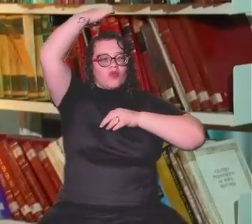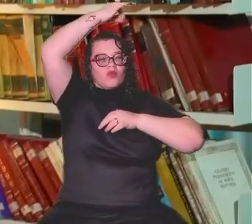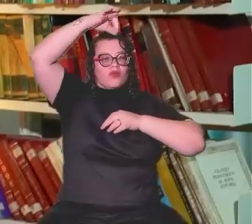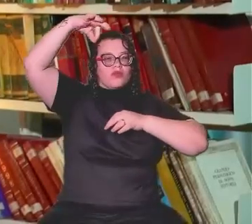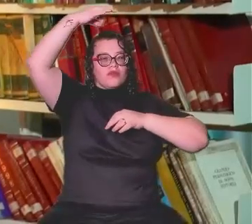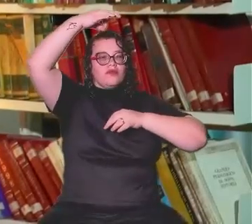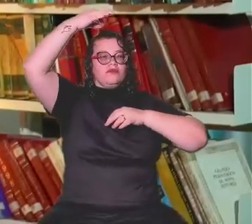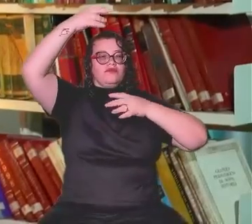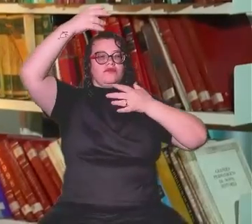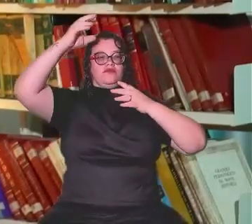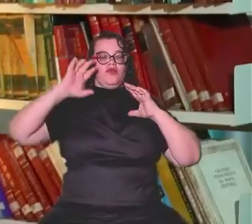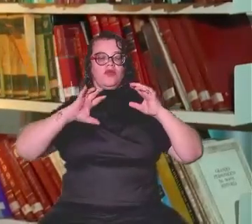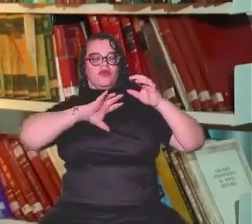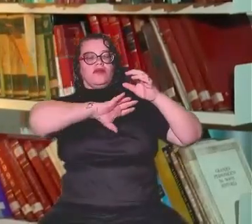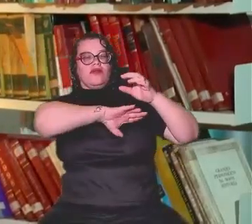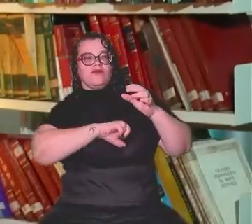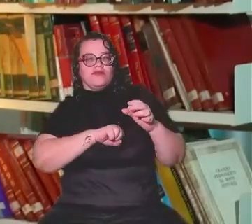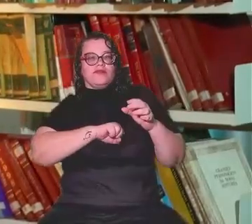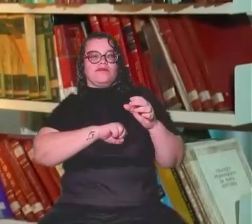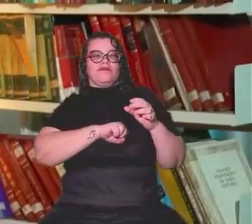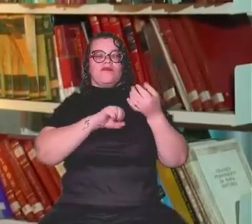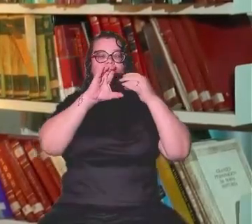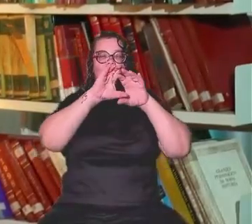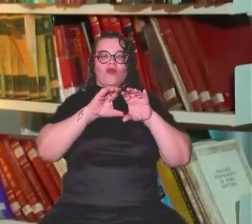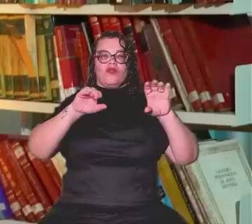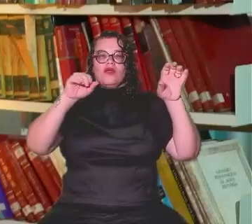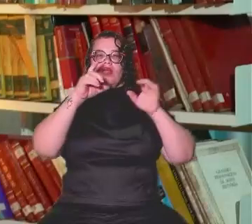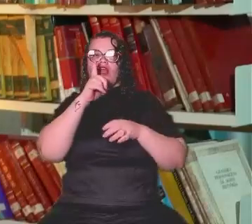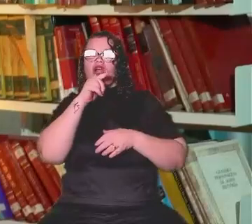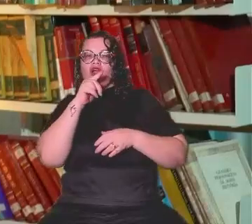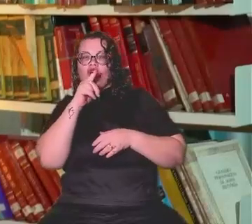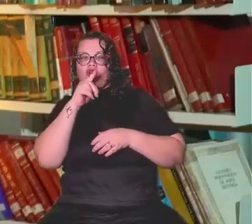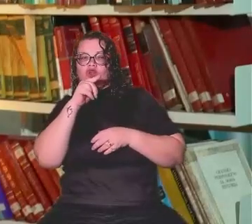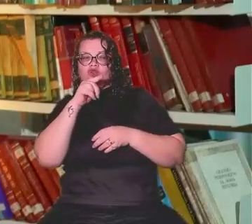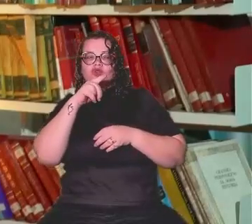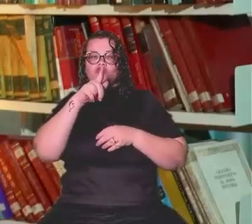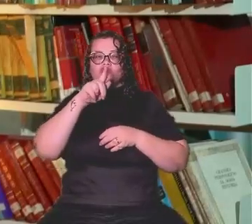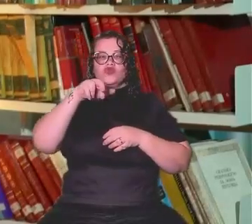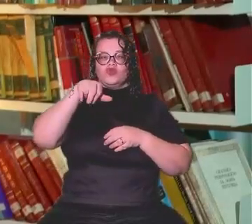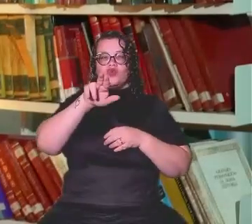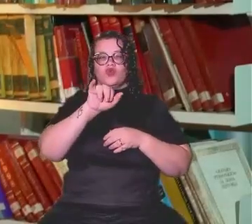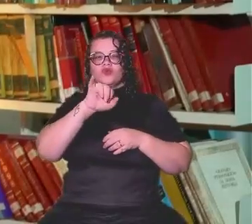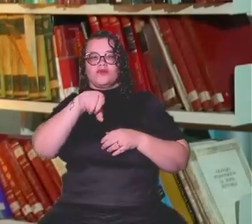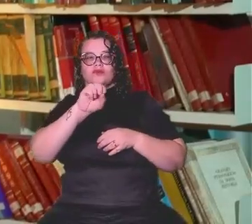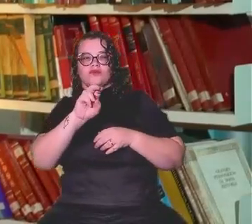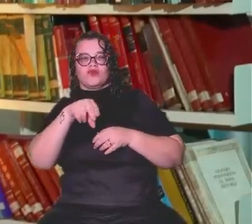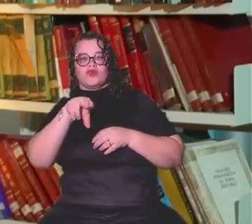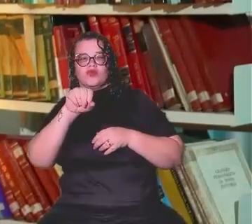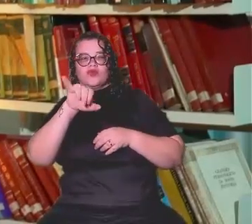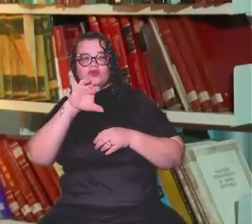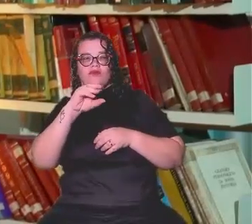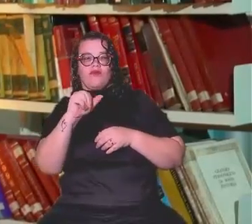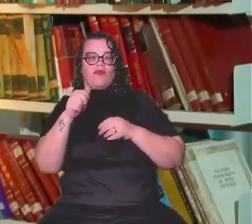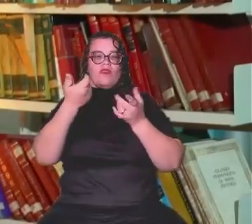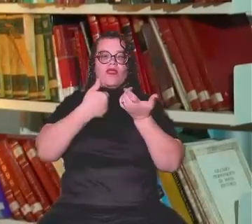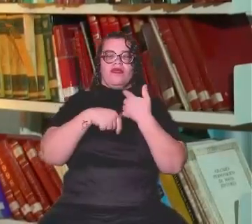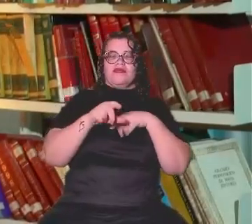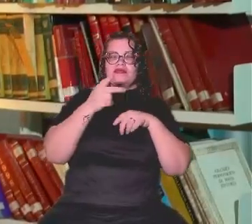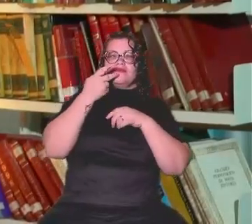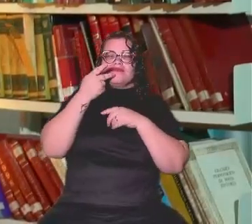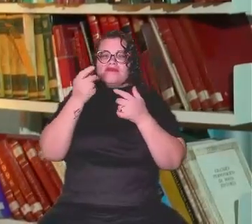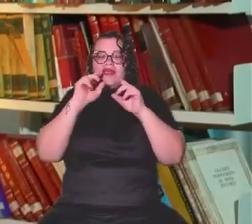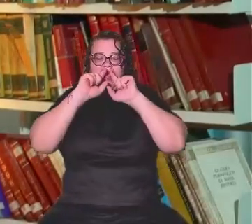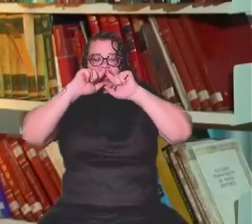e desamor. Cólera branda, gin com água tônica, olhos pintados, dentes de vidro,